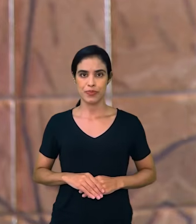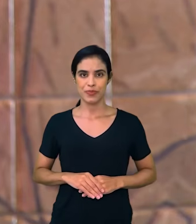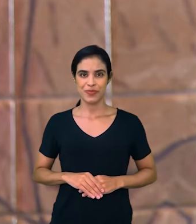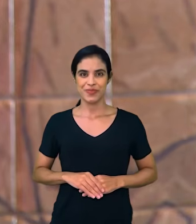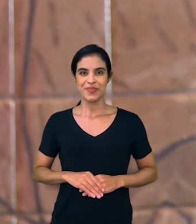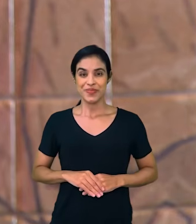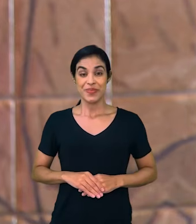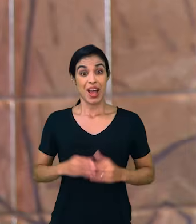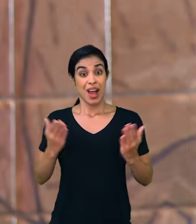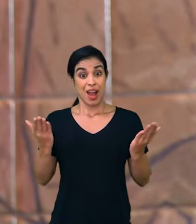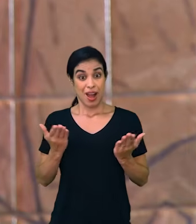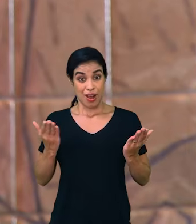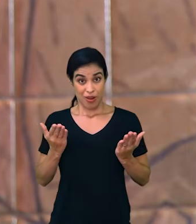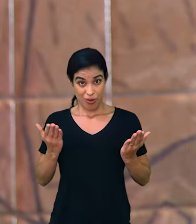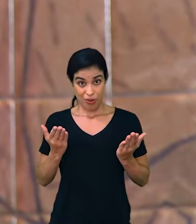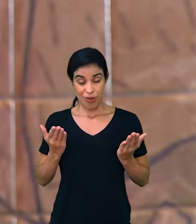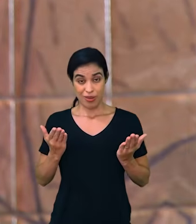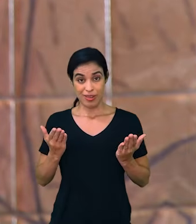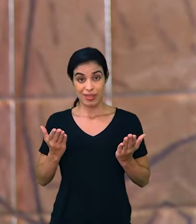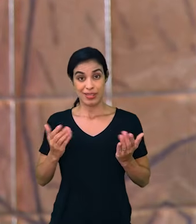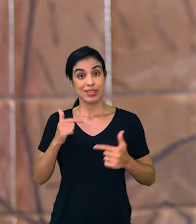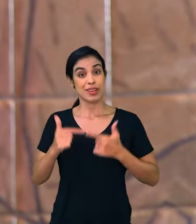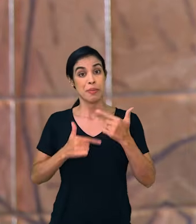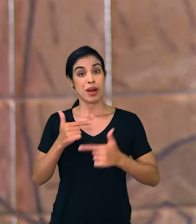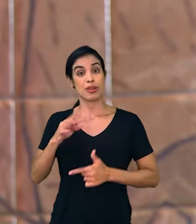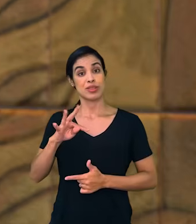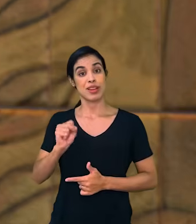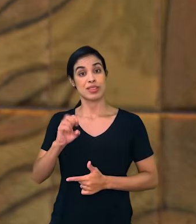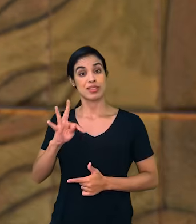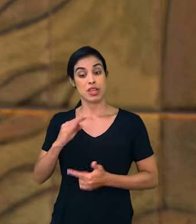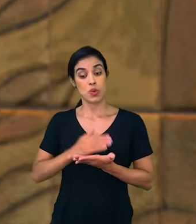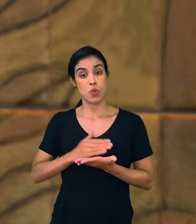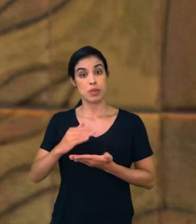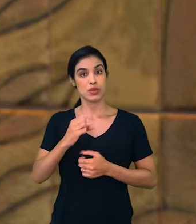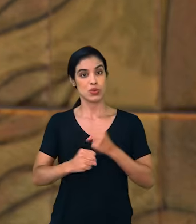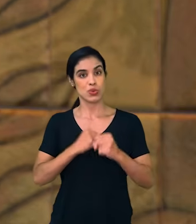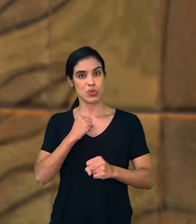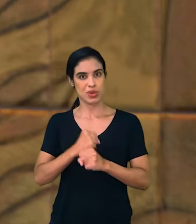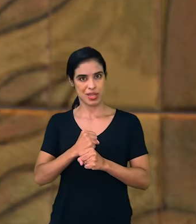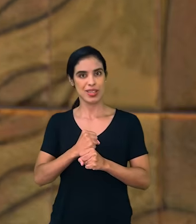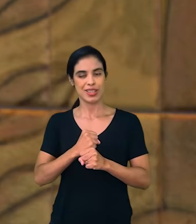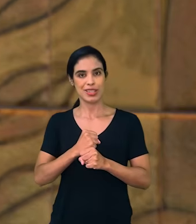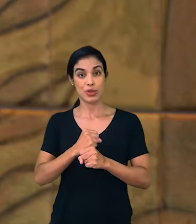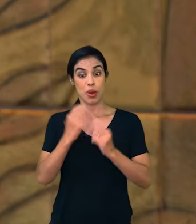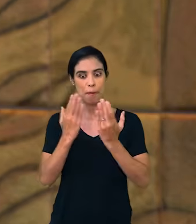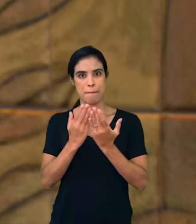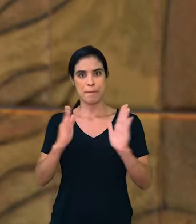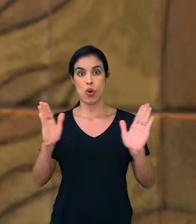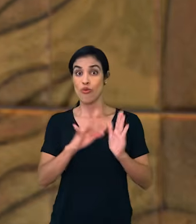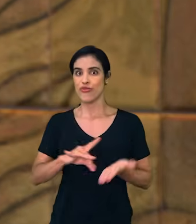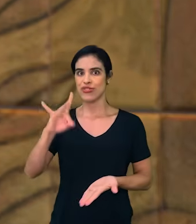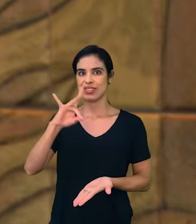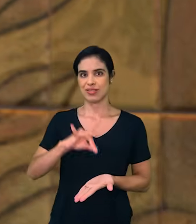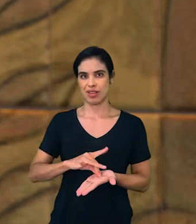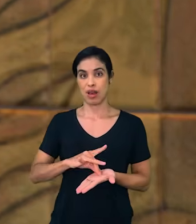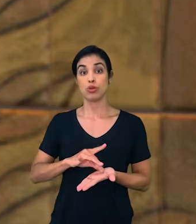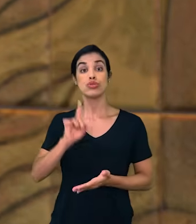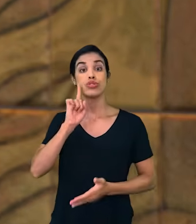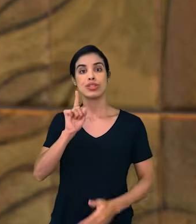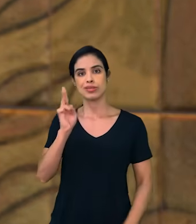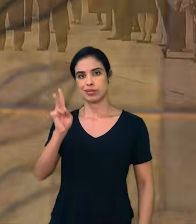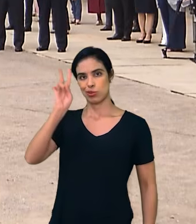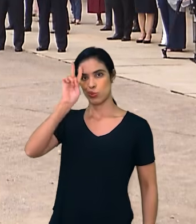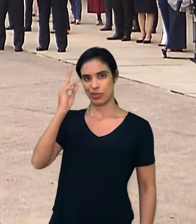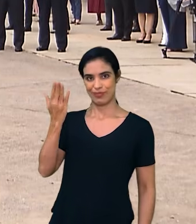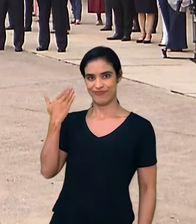E agora a gente fala sobre a atuação do TST no começo do ano. Exatamente, Luana. O ano judiciário foi aberto oficialmente nesta